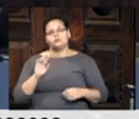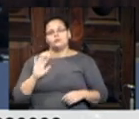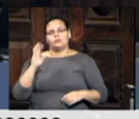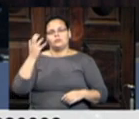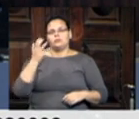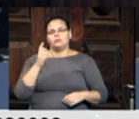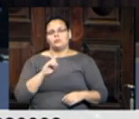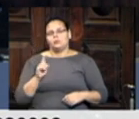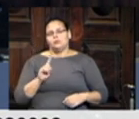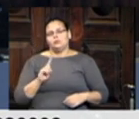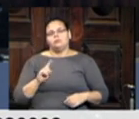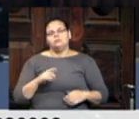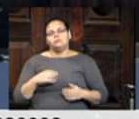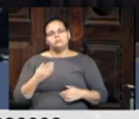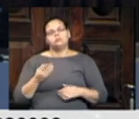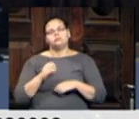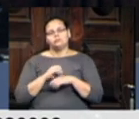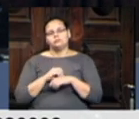não instaurar